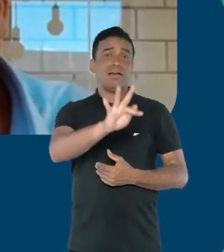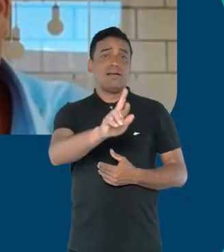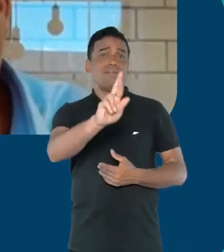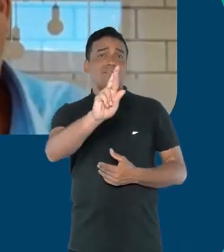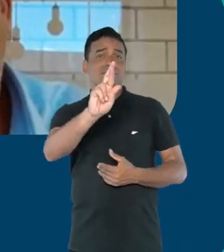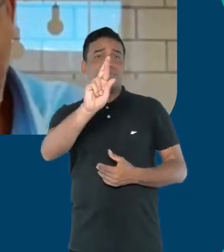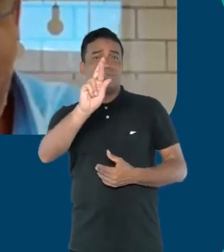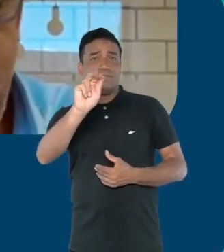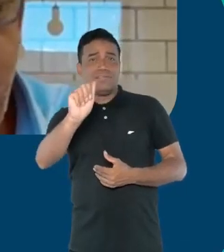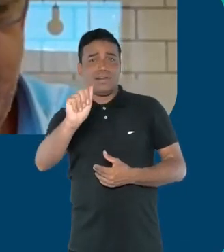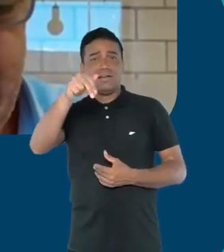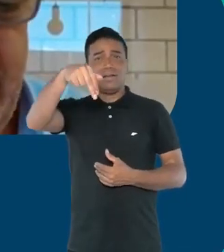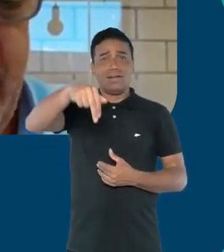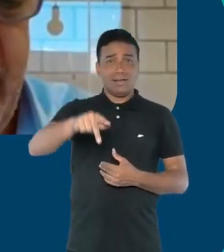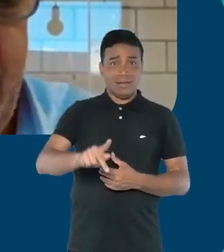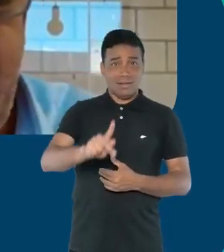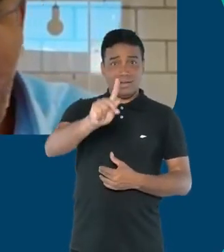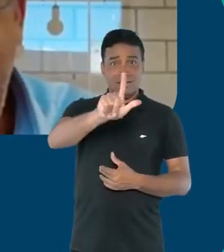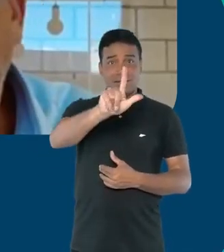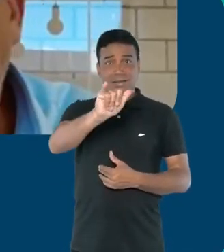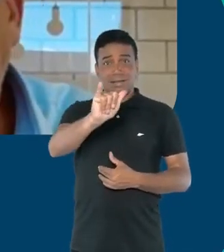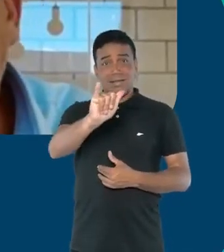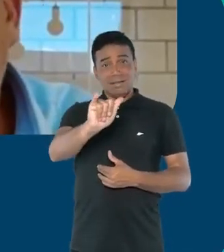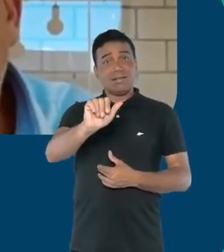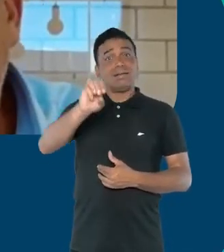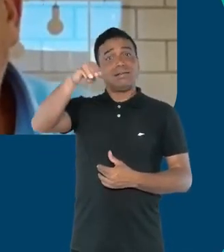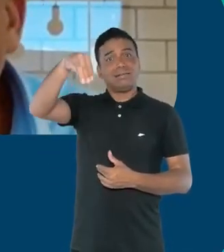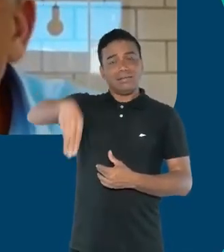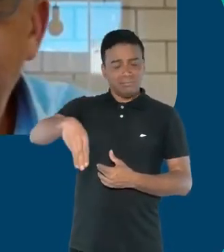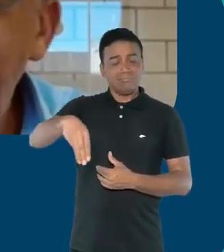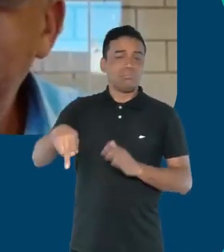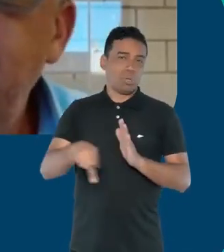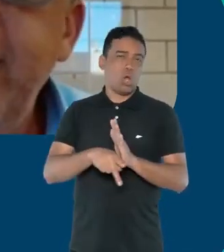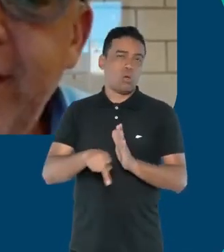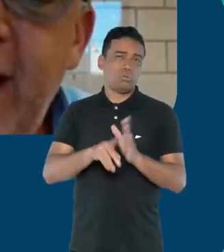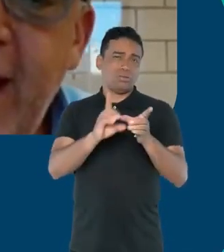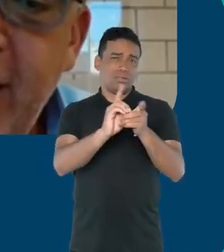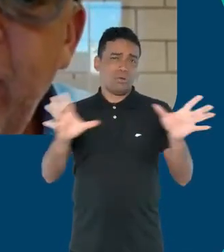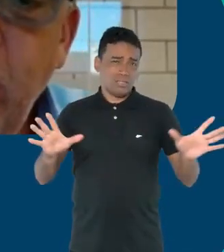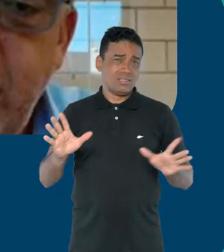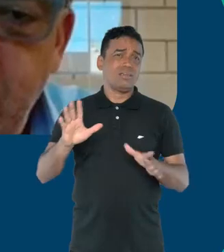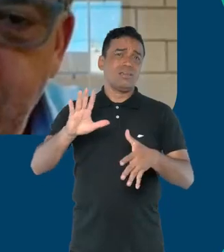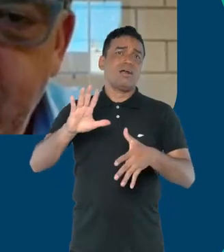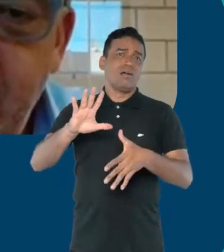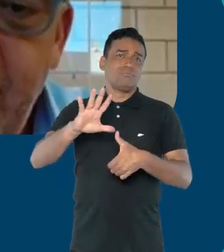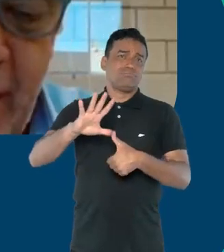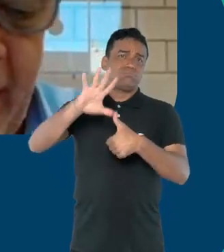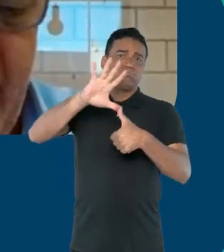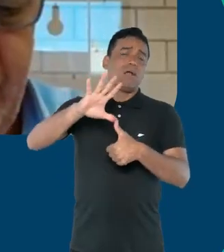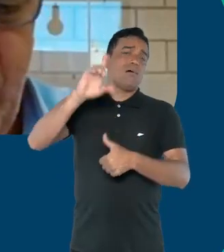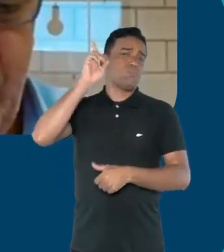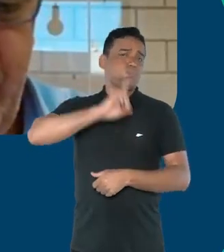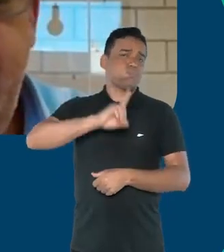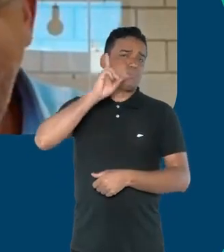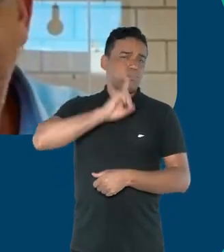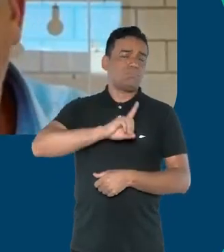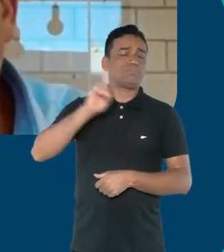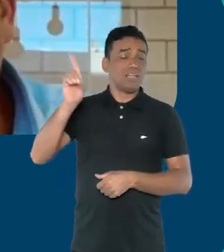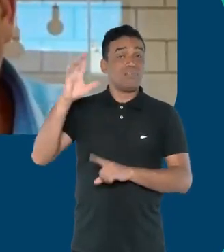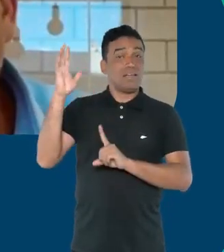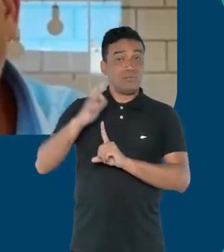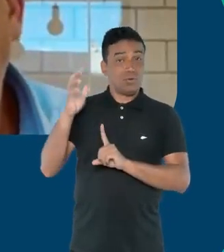dos fundadores da democracia norte-americana, e ele vai influenciar, inclusive, né, a